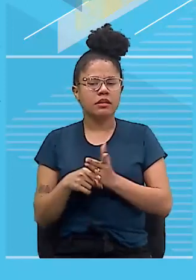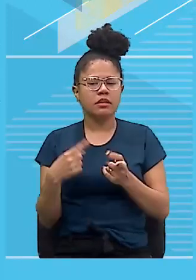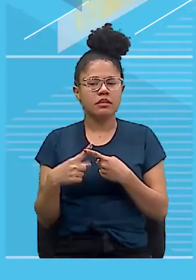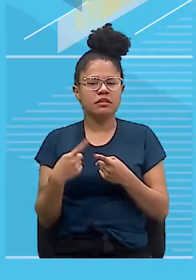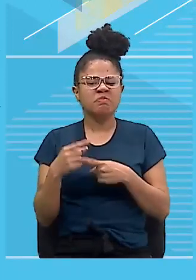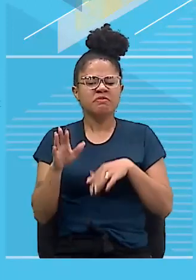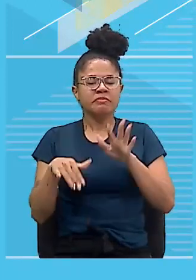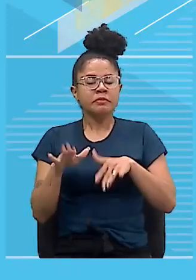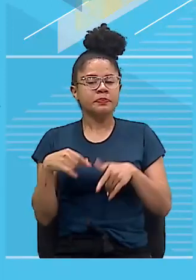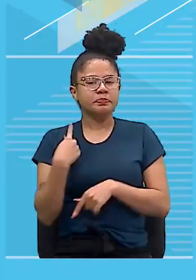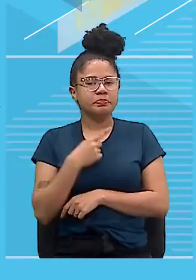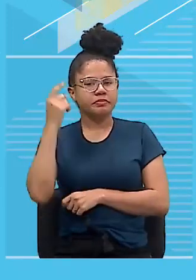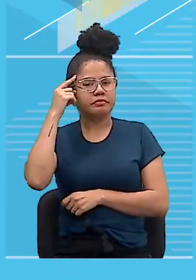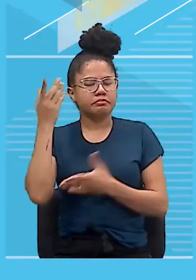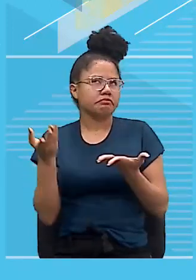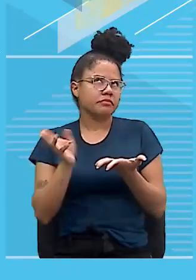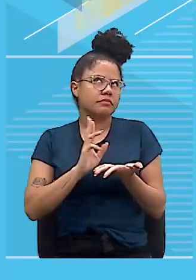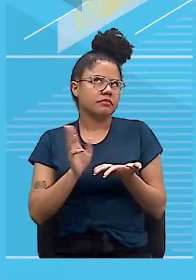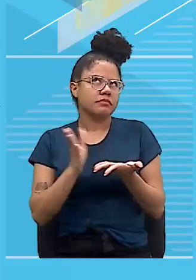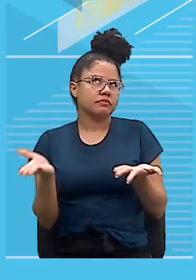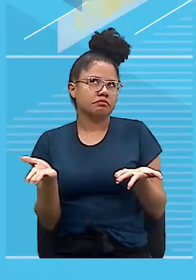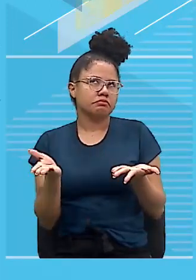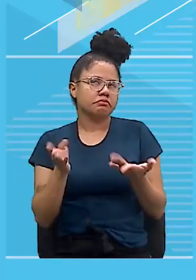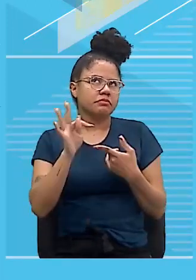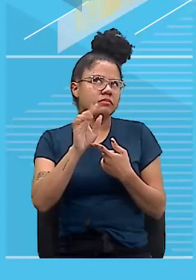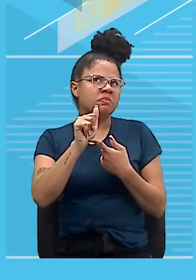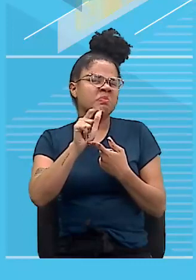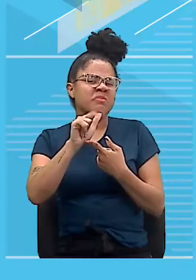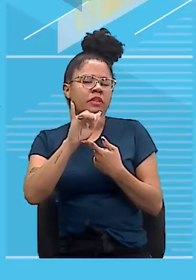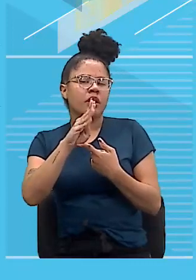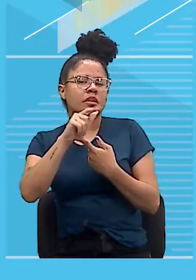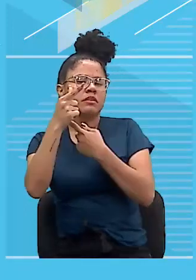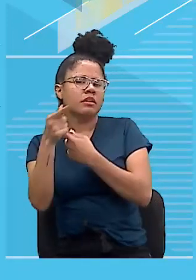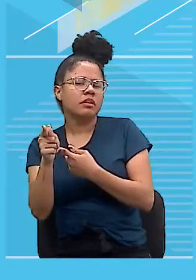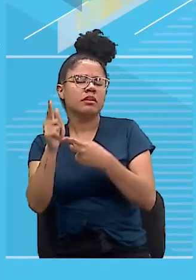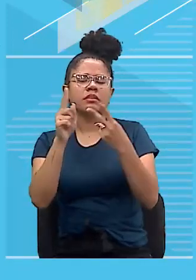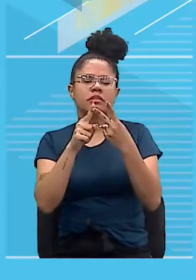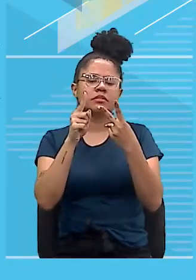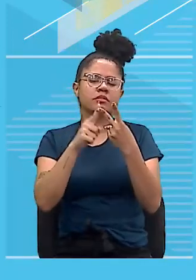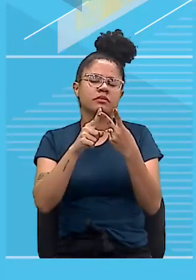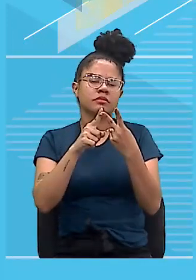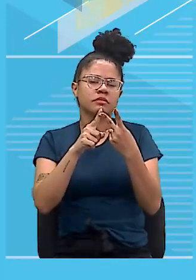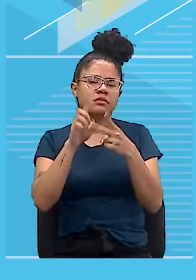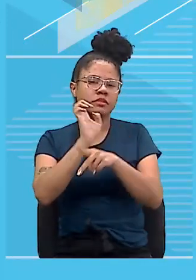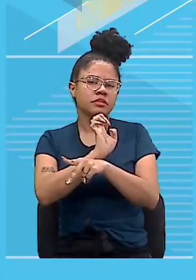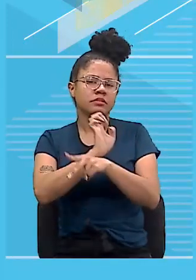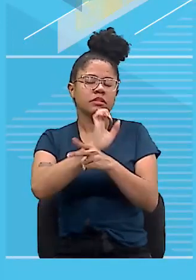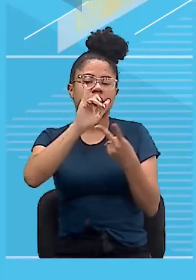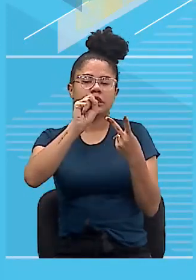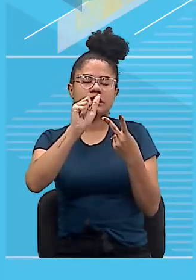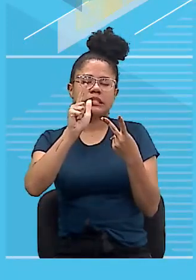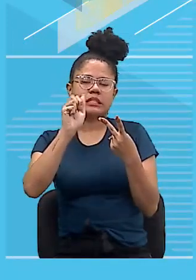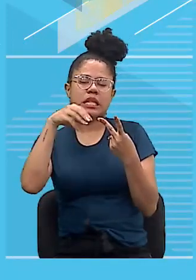muitas vezes se chega só o nome do grupo é Talibã ao nome do grupo é estado islâmico o nome do grupo é al-qaeda que que significa